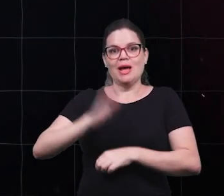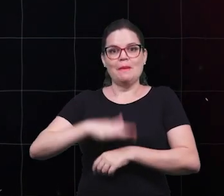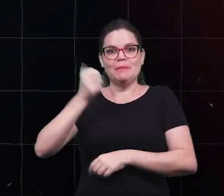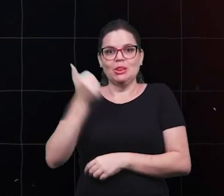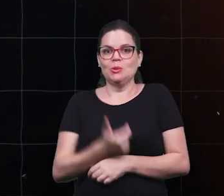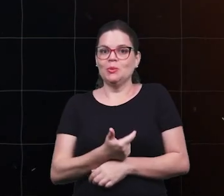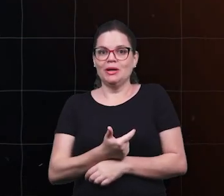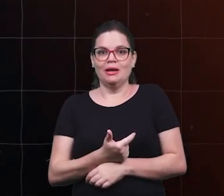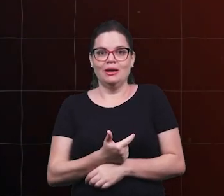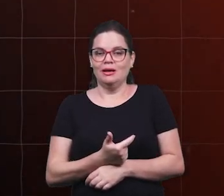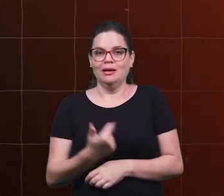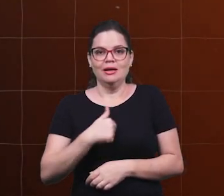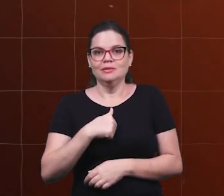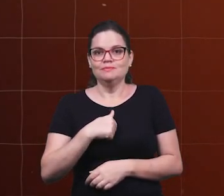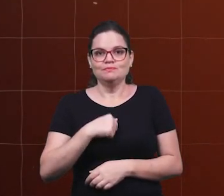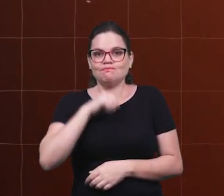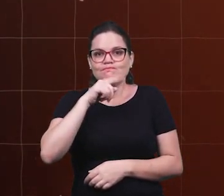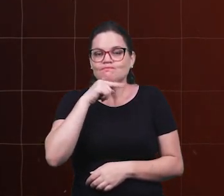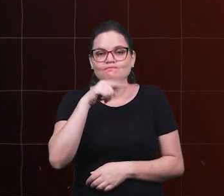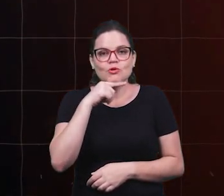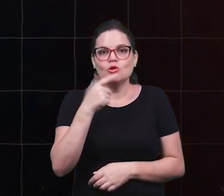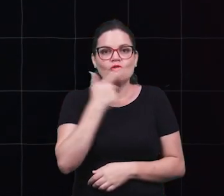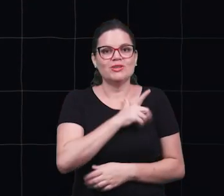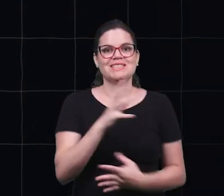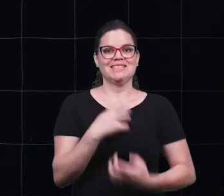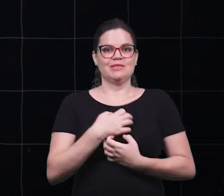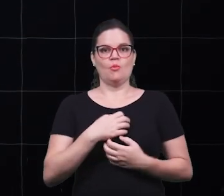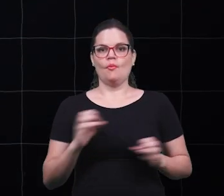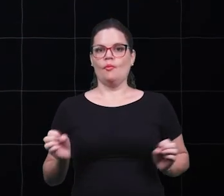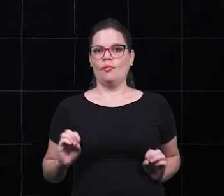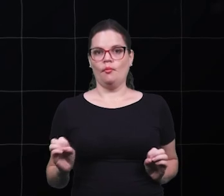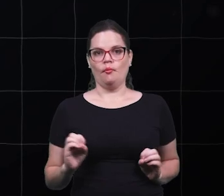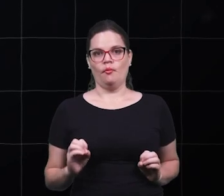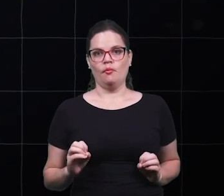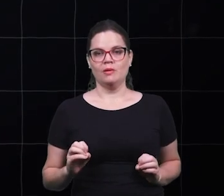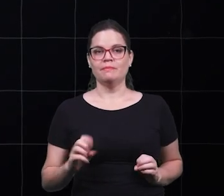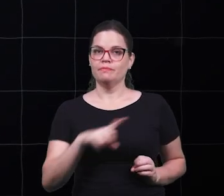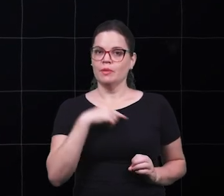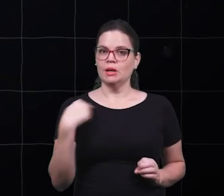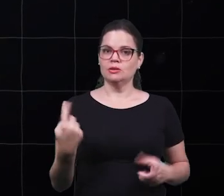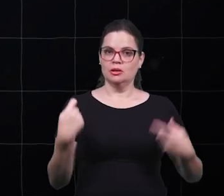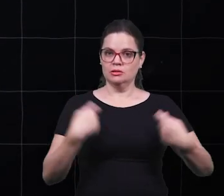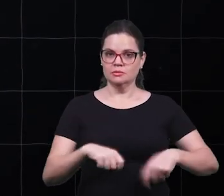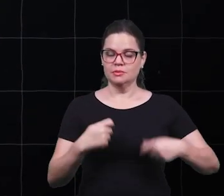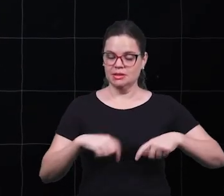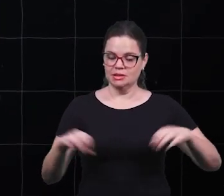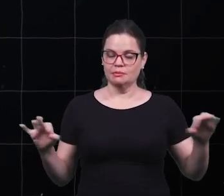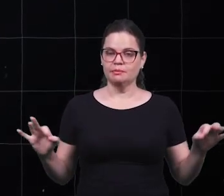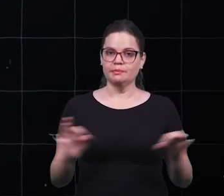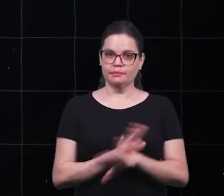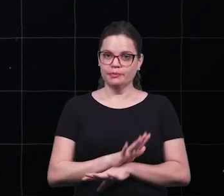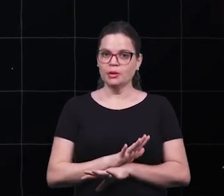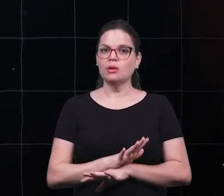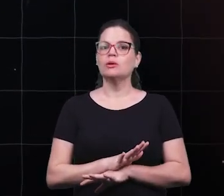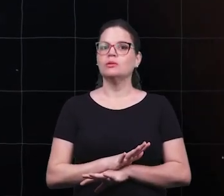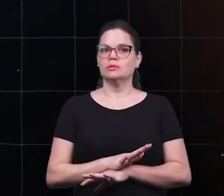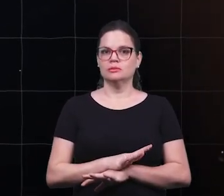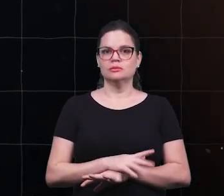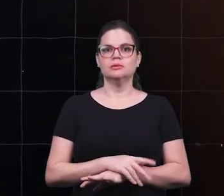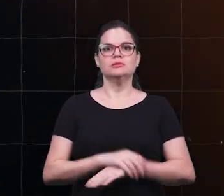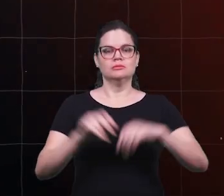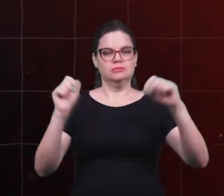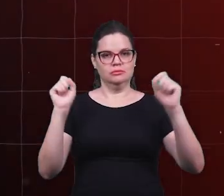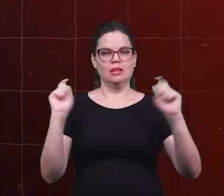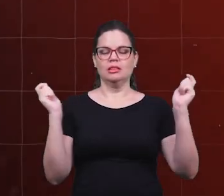da capacidade dos nossos sentidos, nossa reação. Ou seja, nós temos que estar preparados. Não há tempo para se